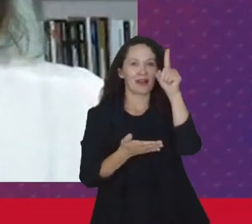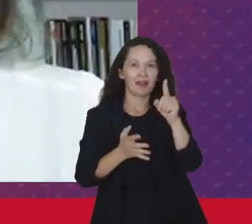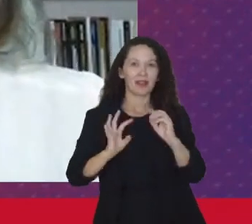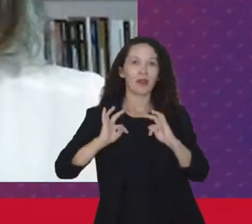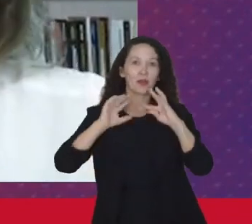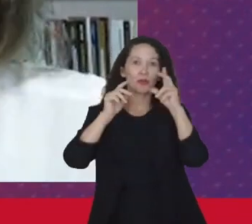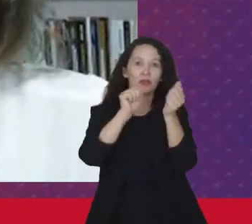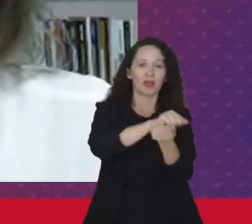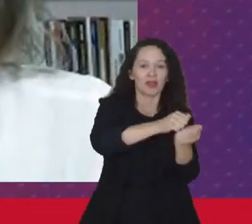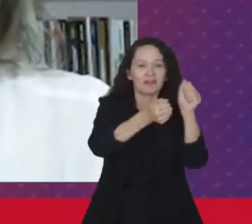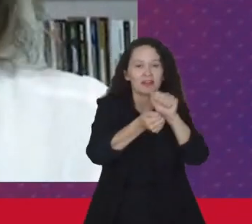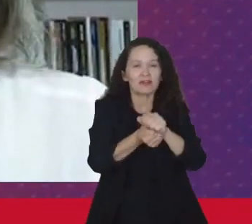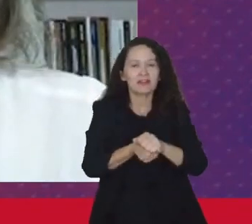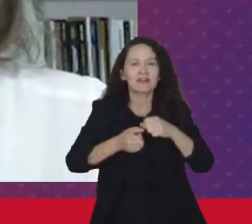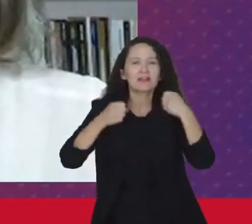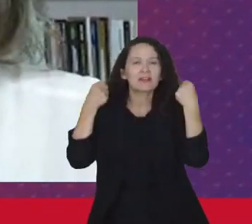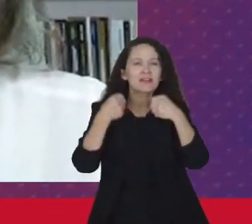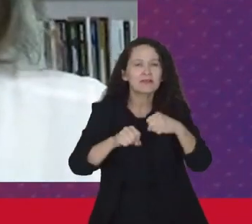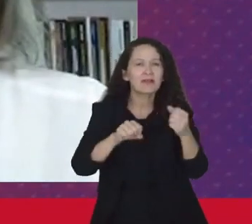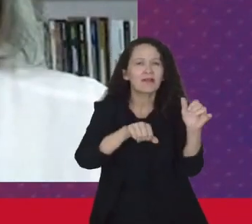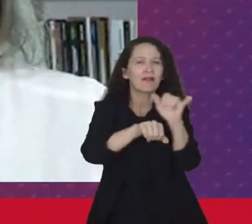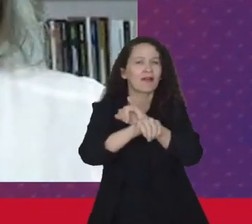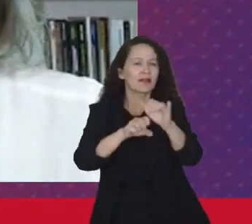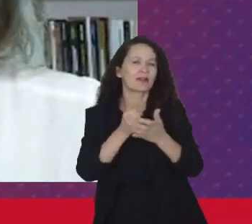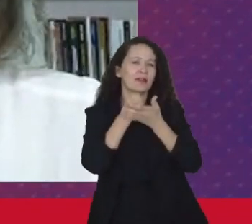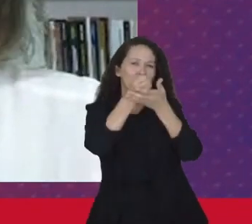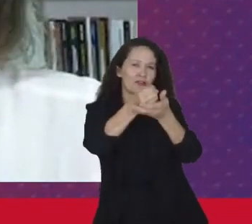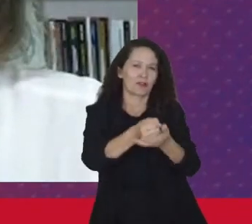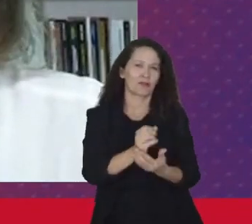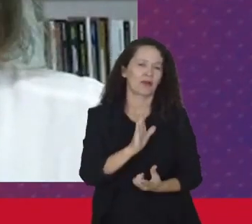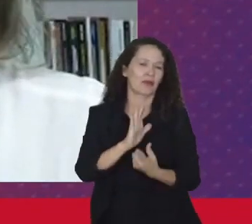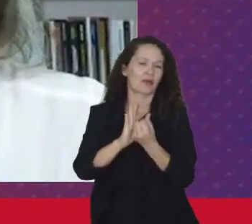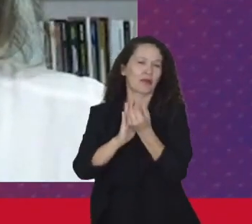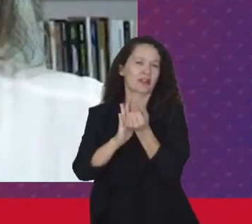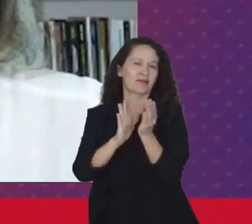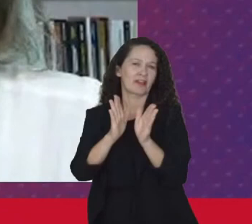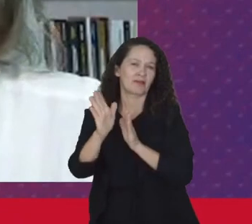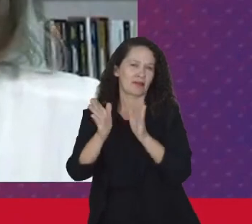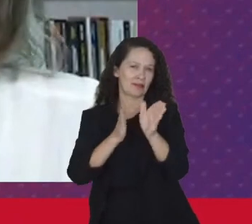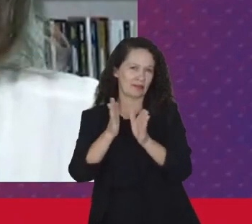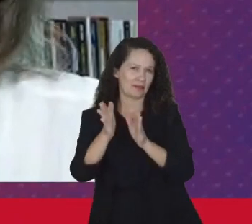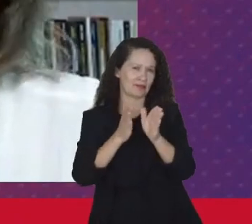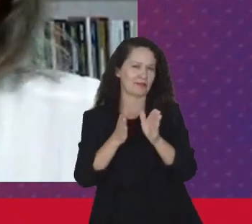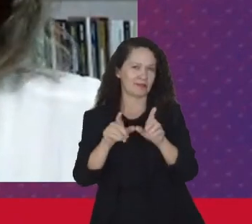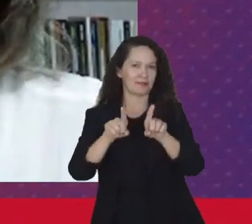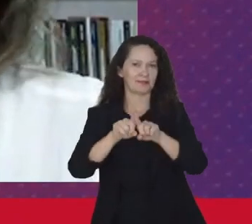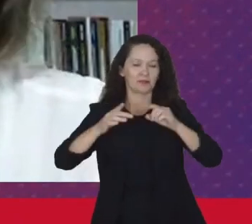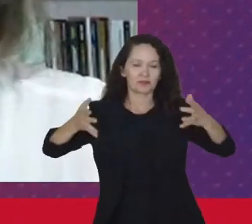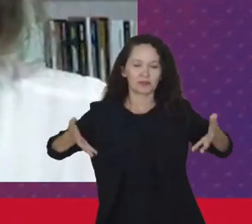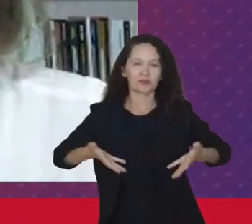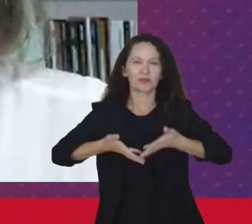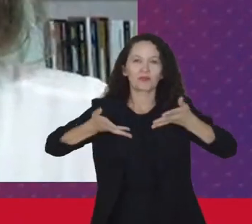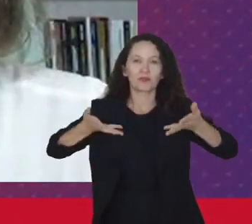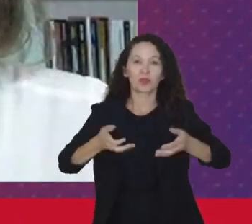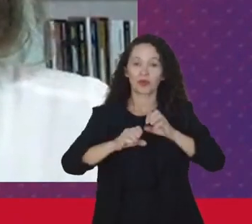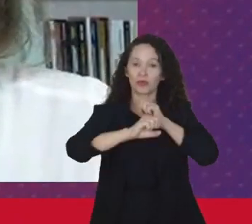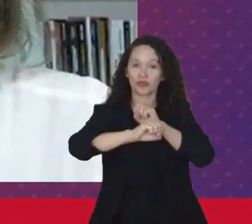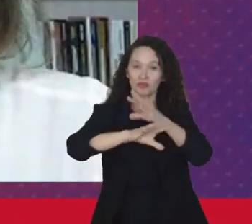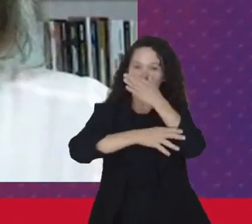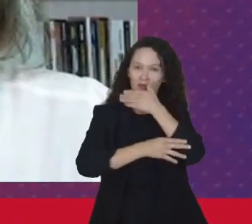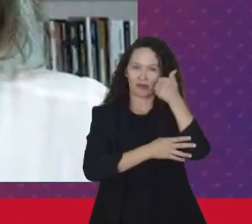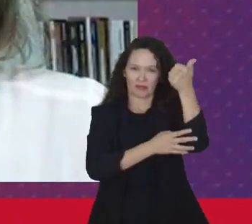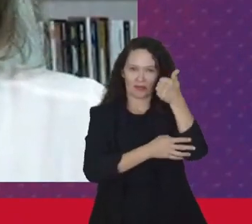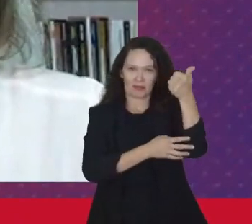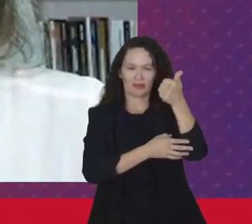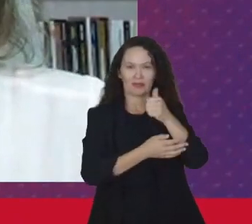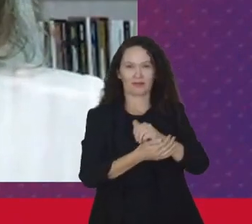as adequações razoáveis, com as medidas de apoio, com os recursos de acessibilidade, com a promoção de uma educação de qualidade.